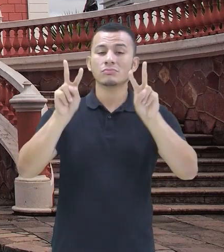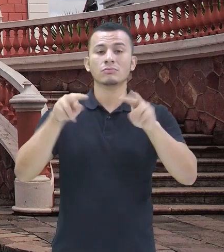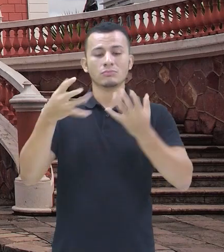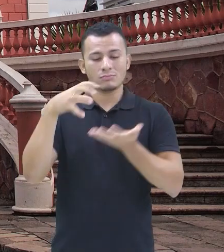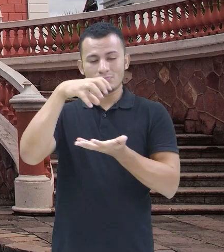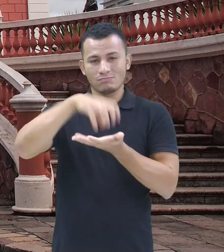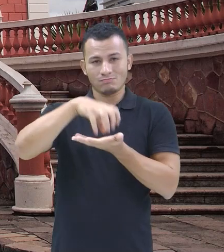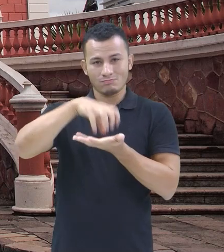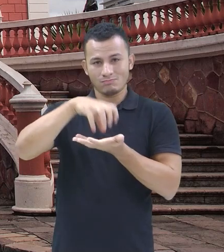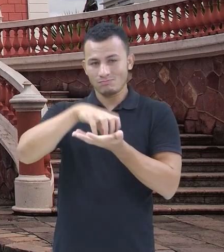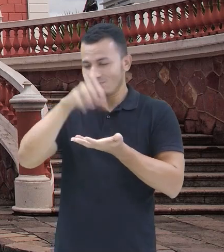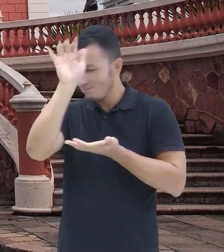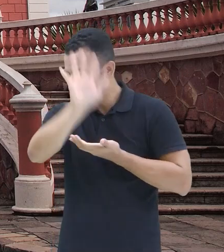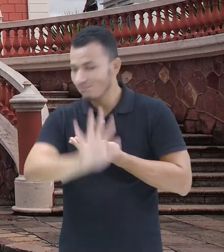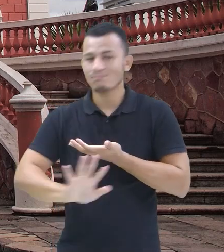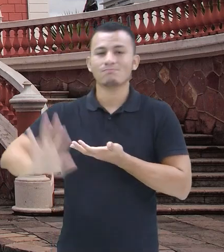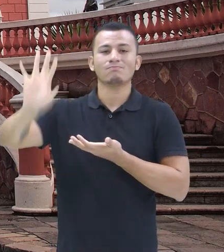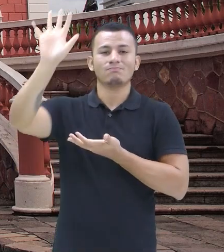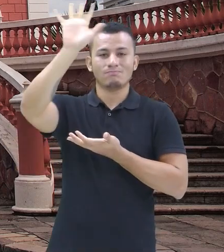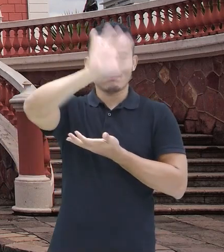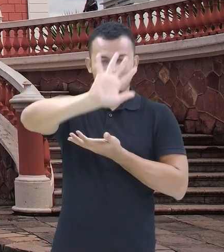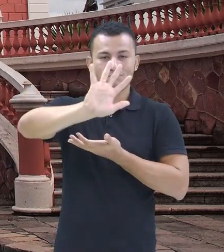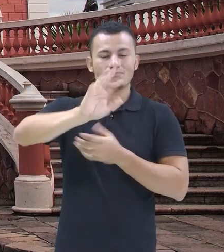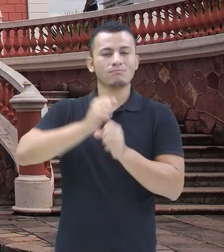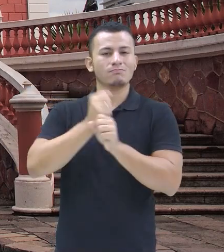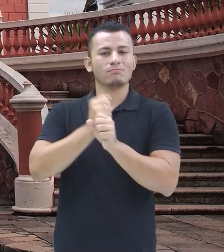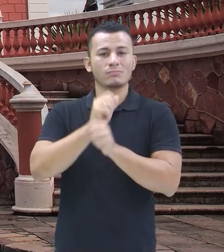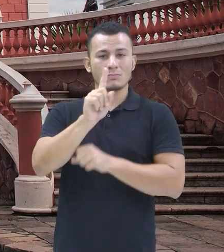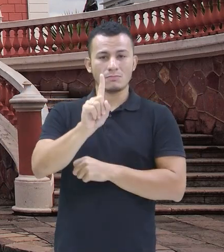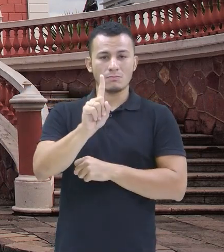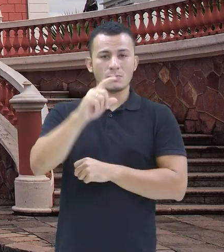patrimônio tombado nacionalmente desde